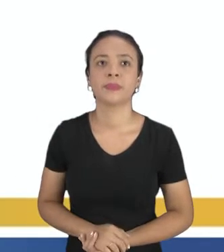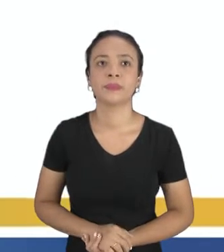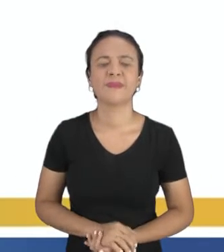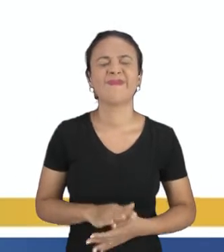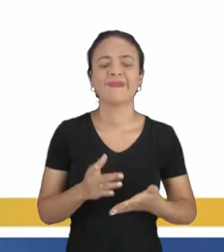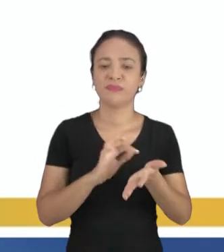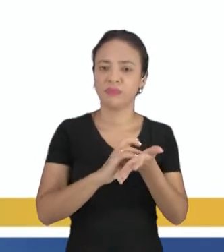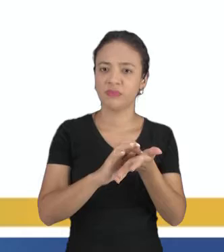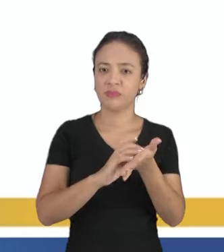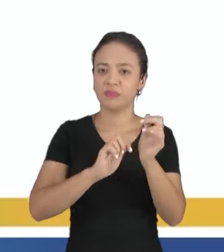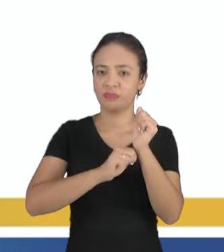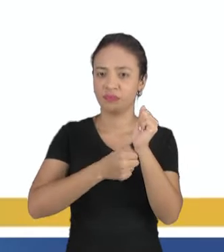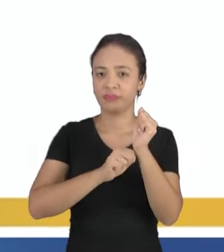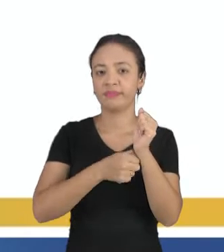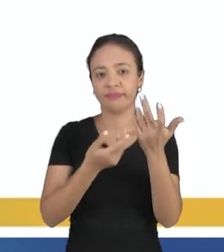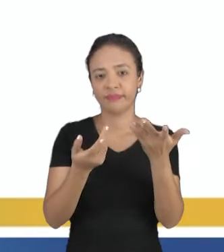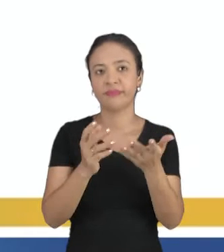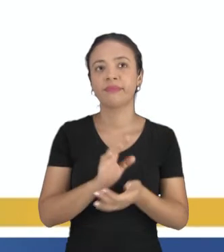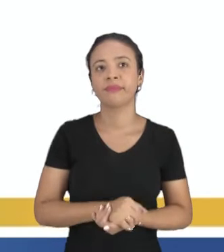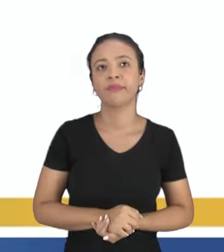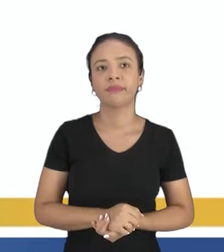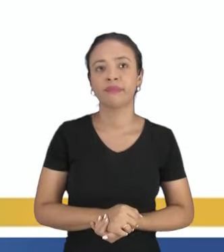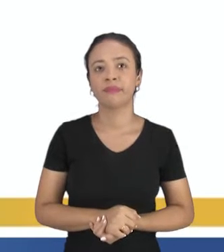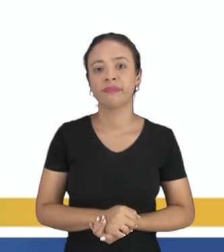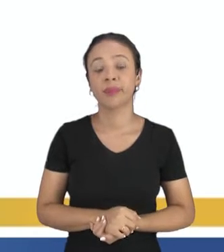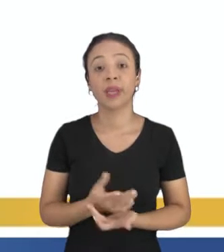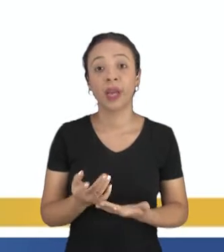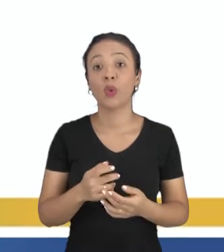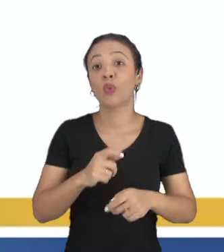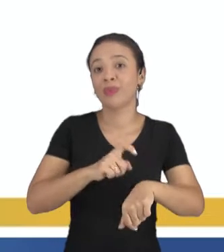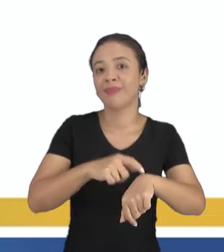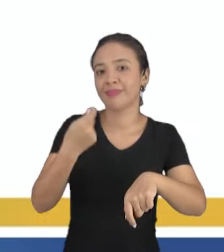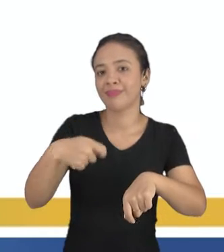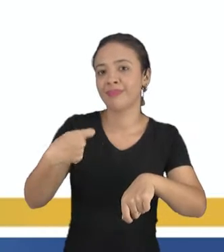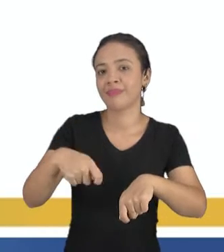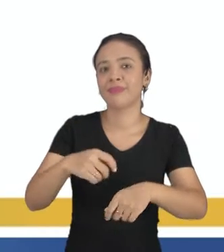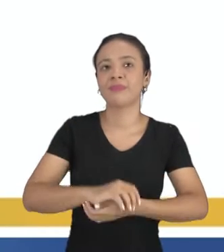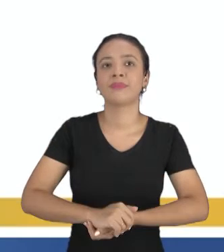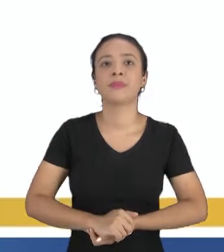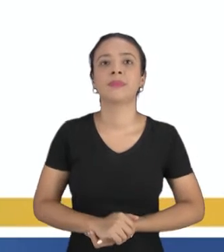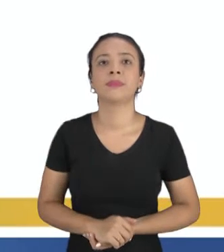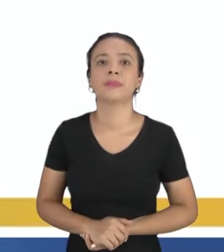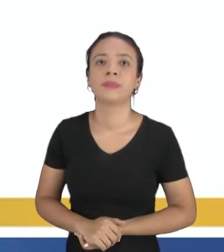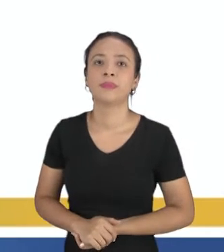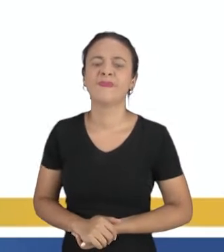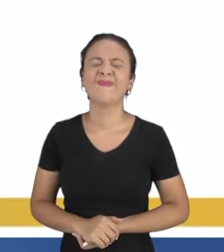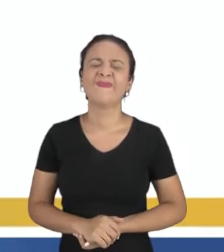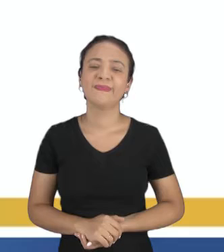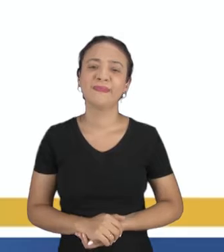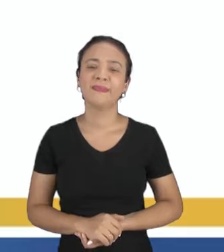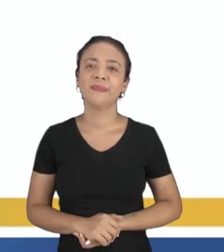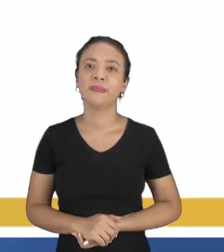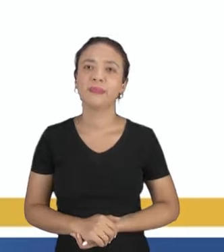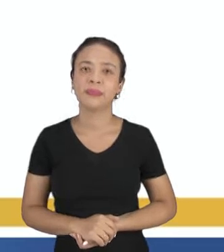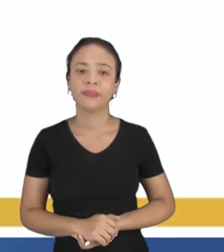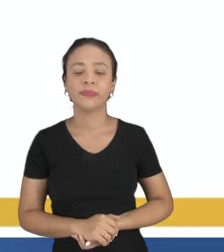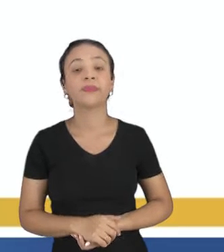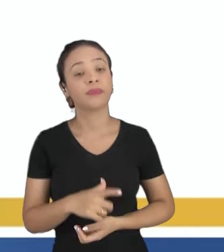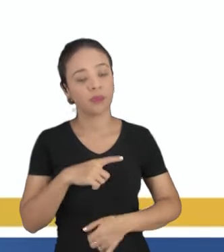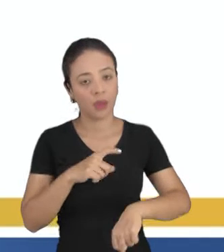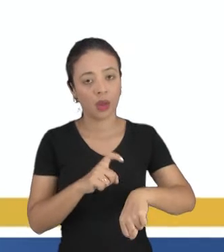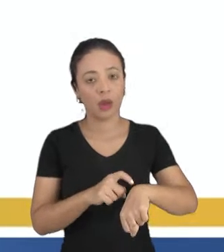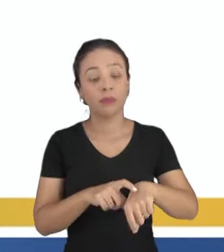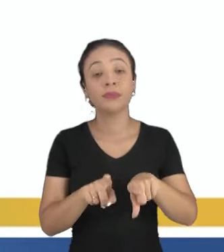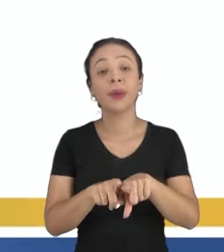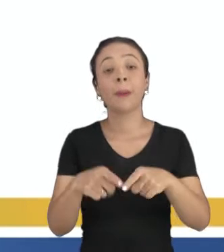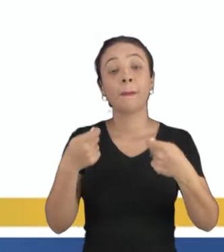Digitando a senha, que era o que ele precisava. Além desse tempo,